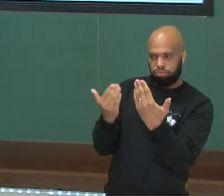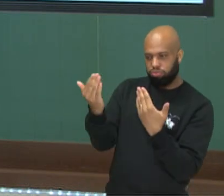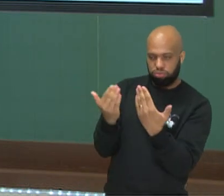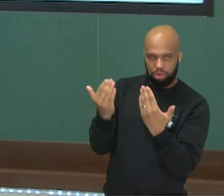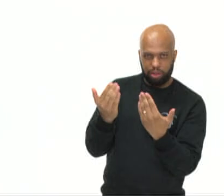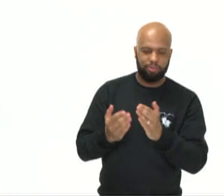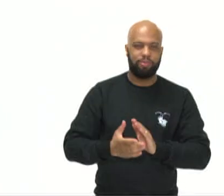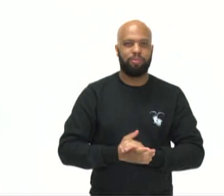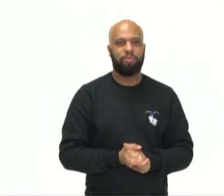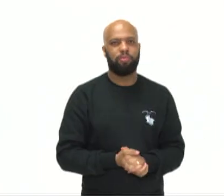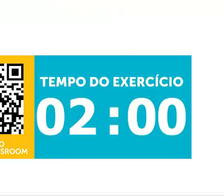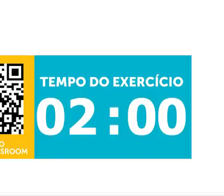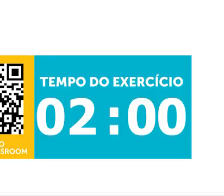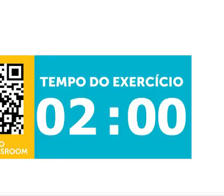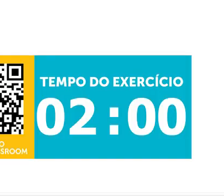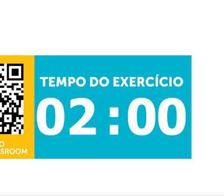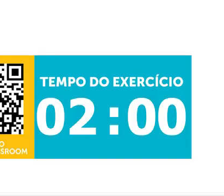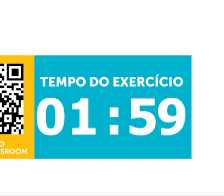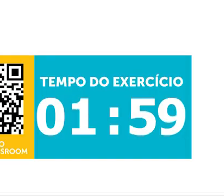vocês.